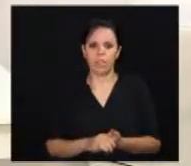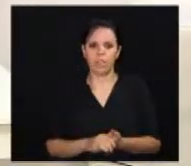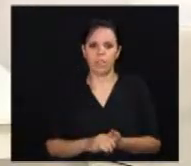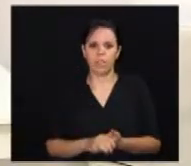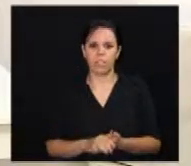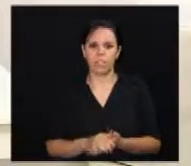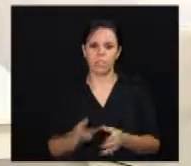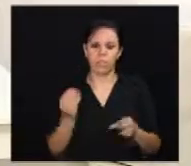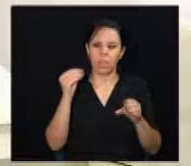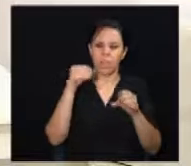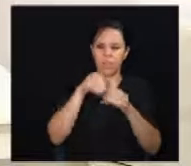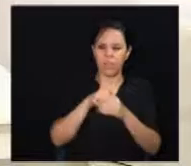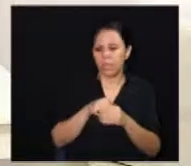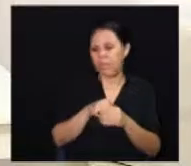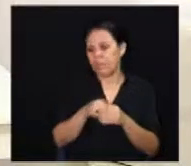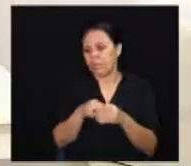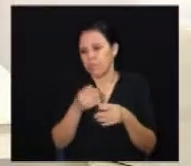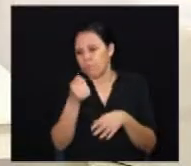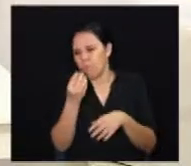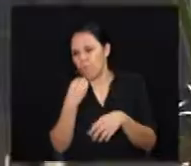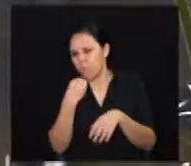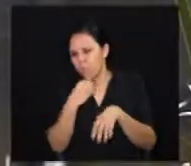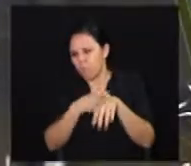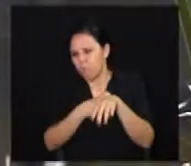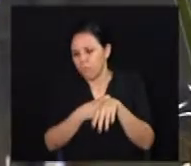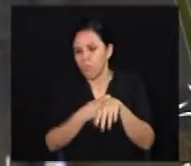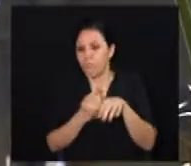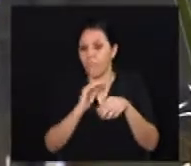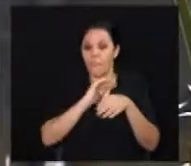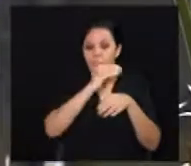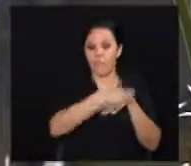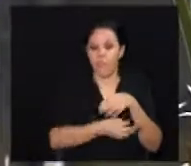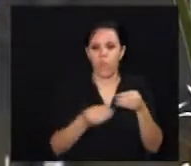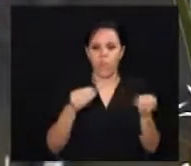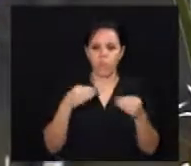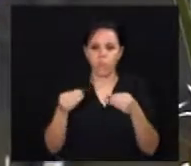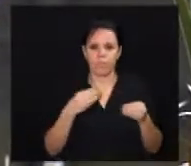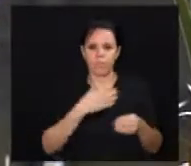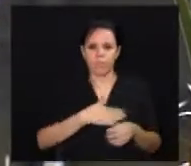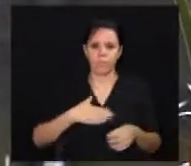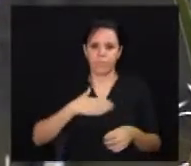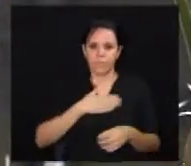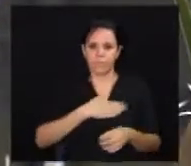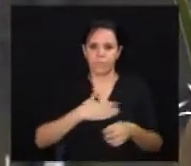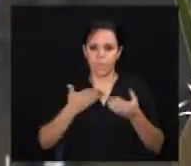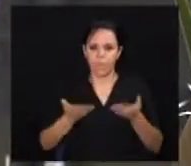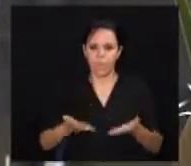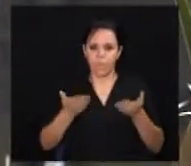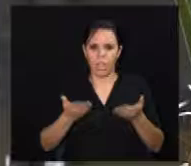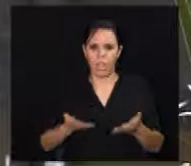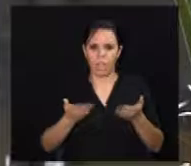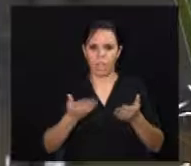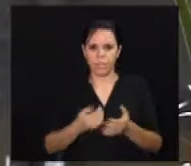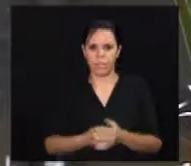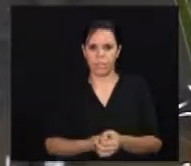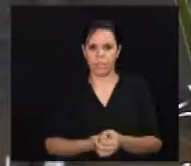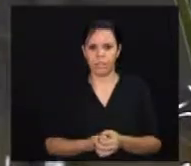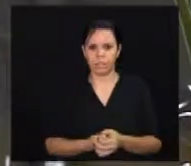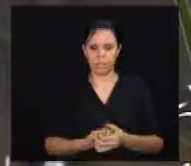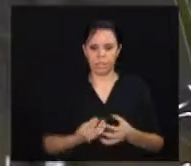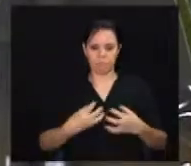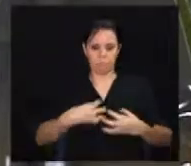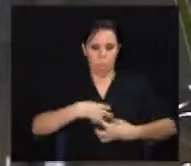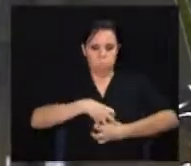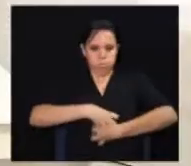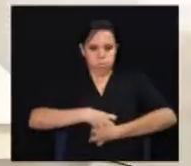quando ela tá mais cozida, né? Ela satisfaz, mas ela dá uma sensação mais de leveza do que daquele peso da massa no estômago, né? Então